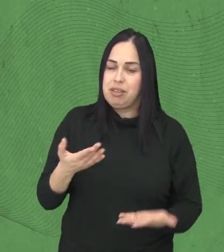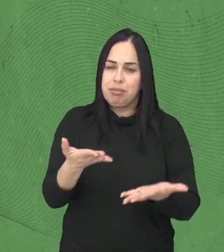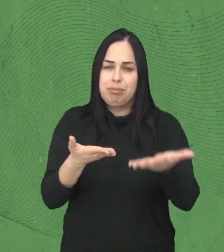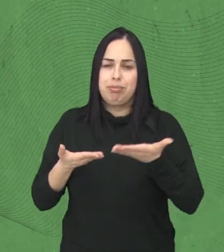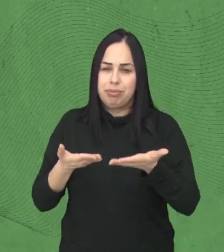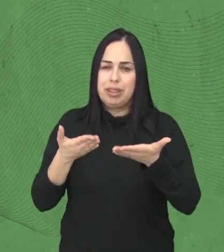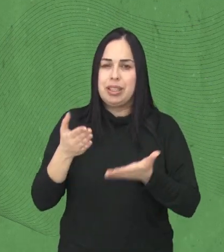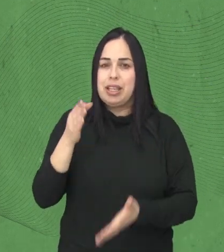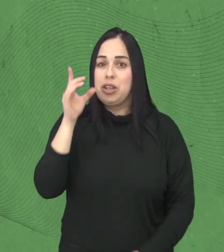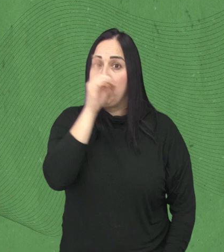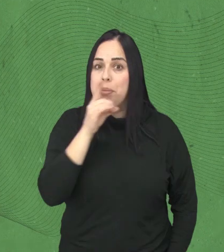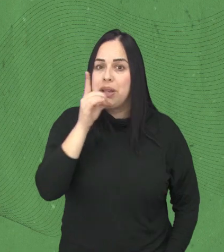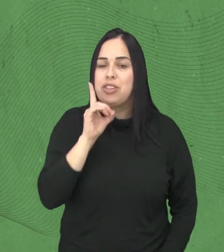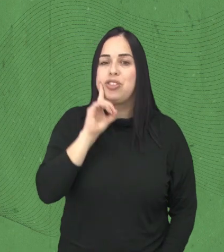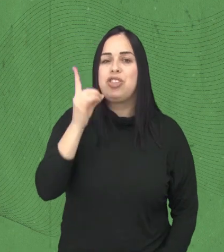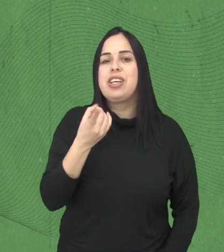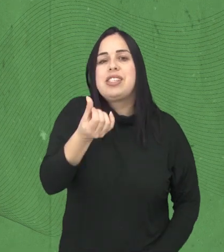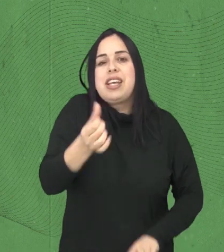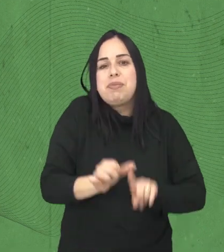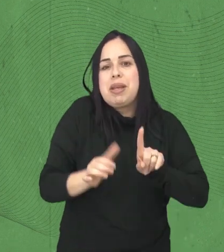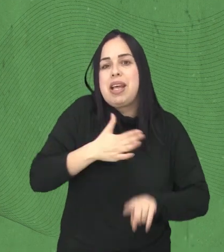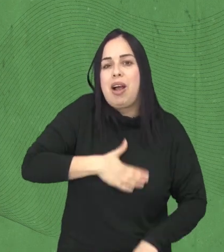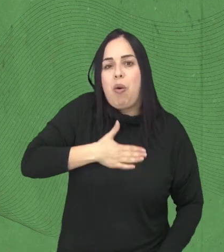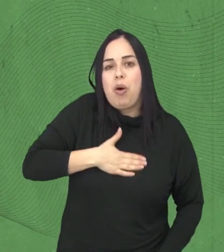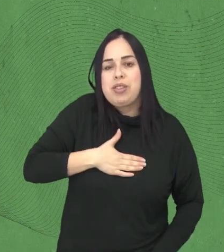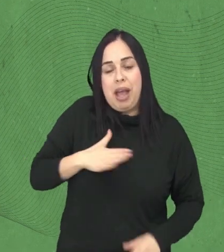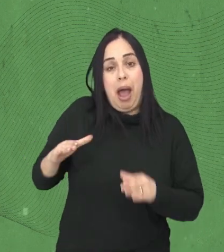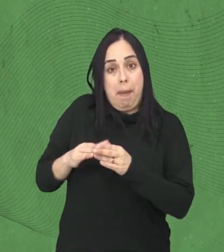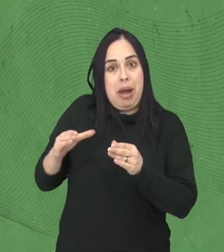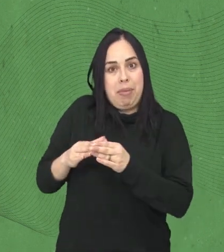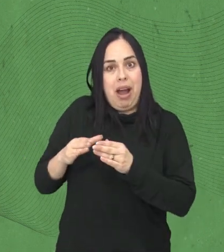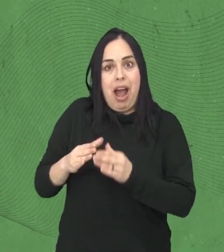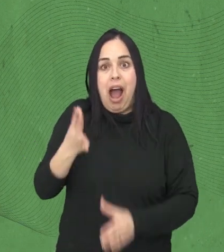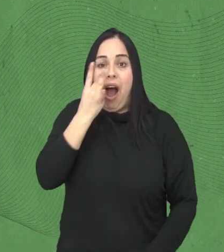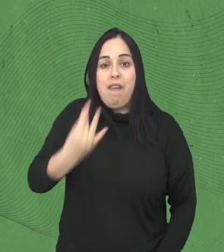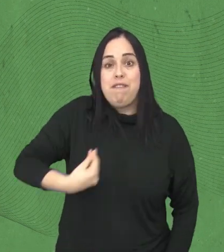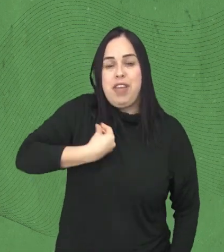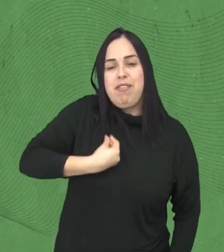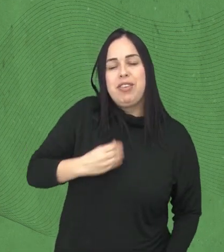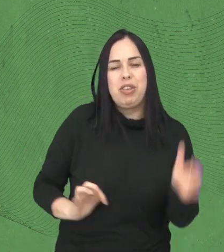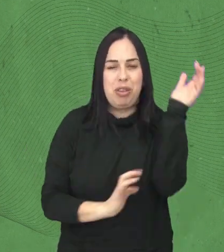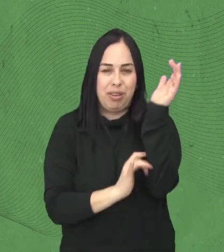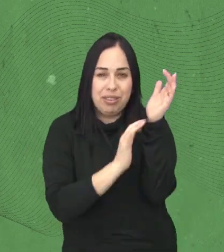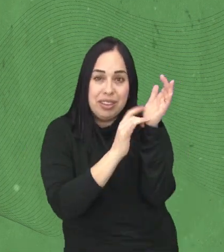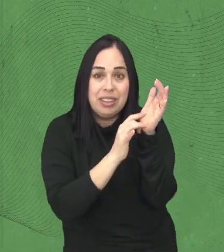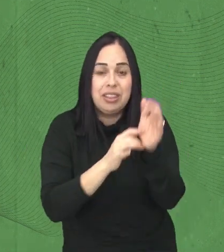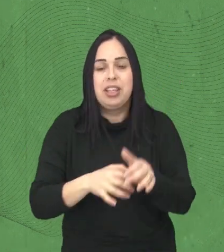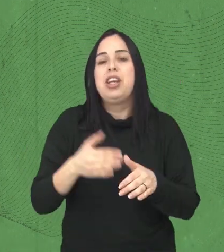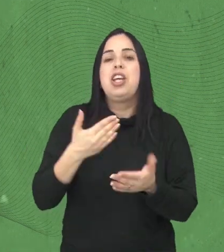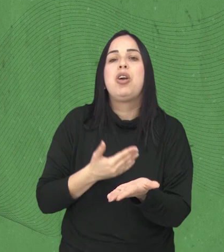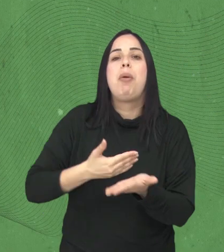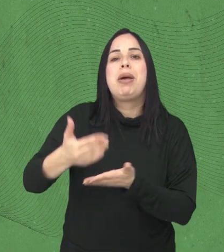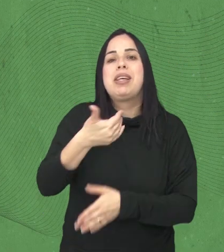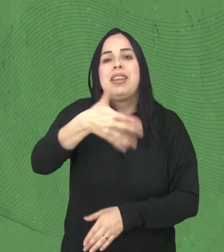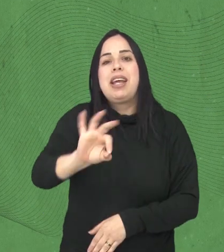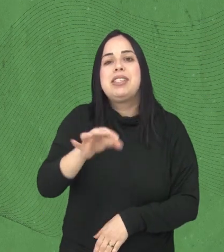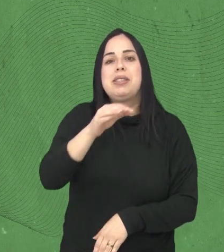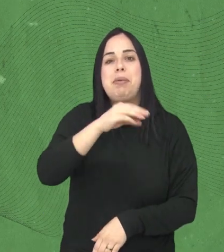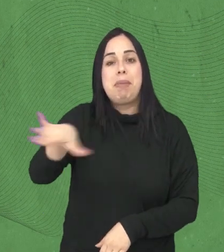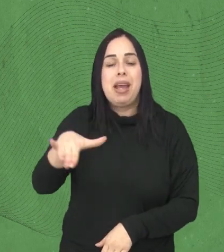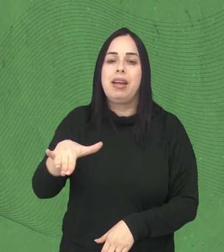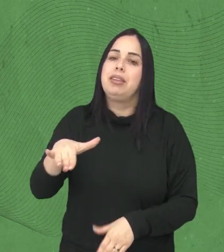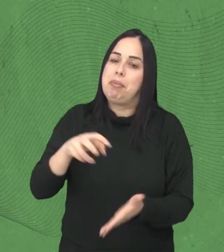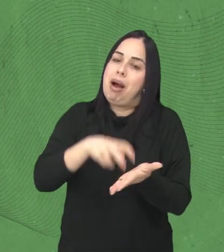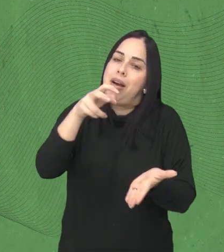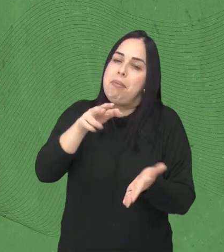fazer um convite para vocês. No próximo domingo, dia 6 de agosto, banda X-Rock ao vivo no Parque Vicentina Aranha, a partir das